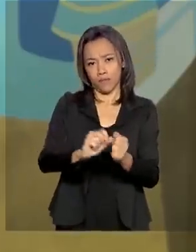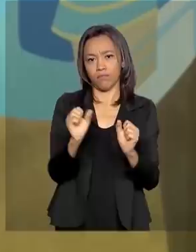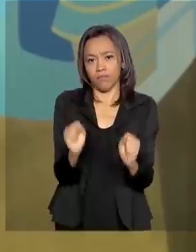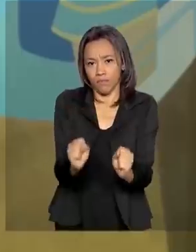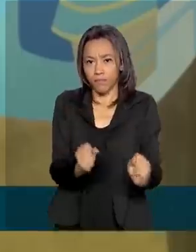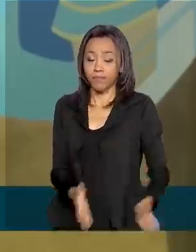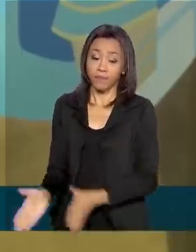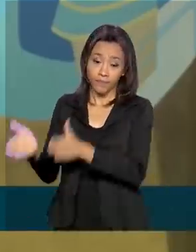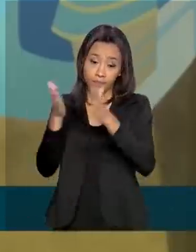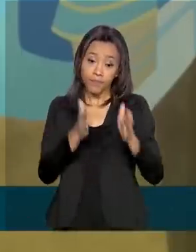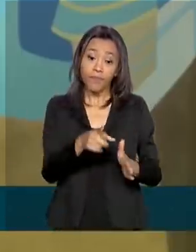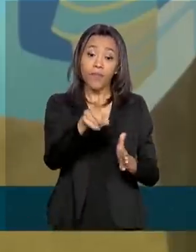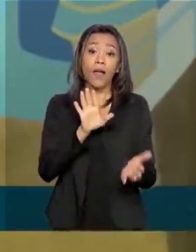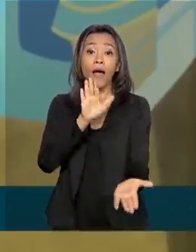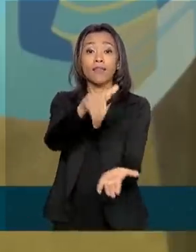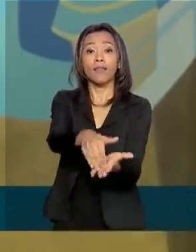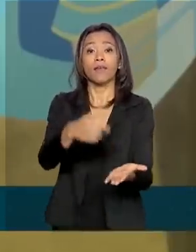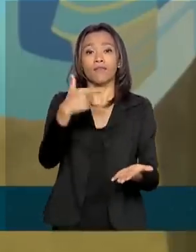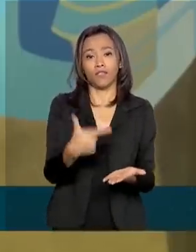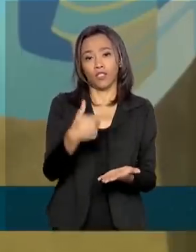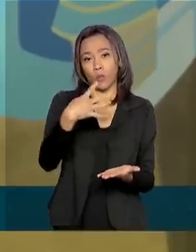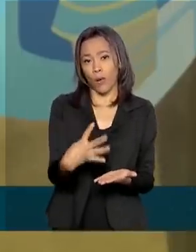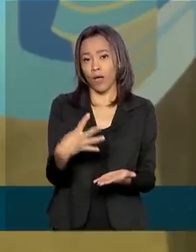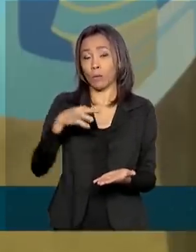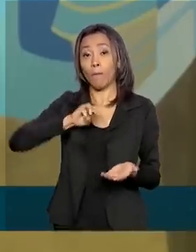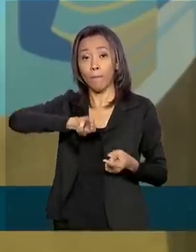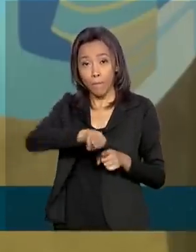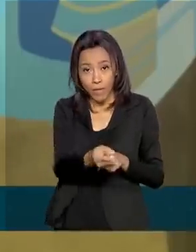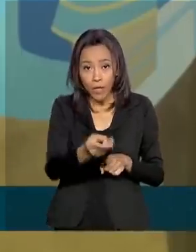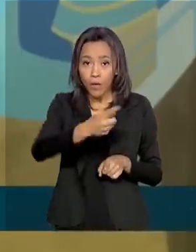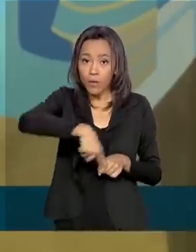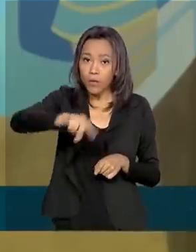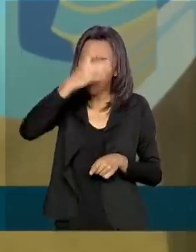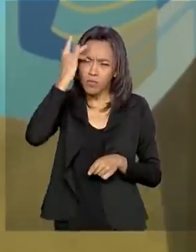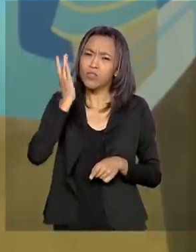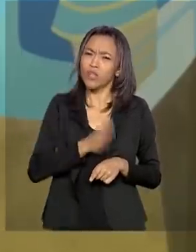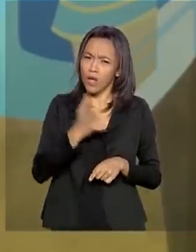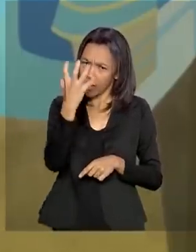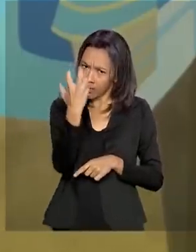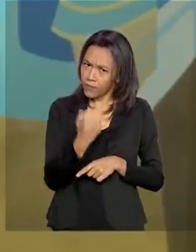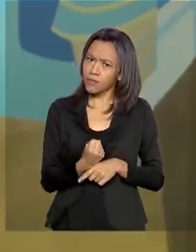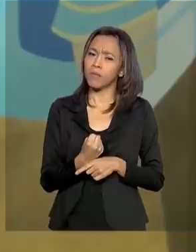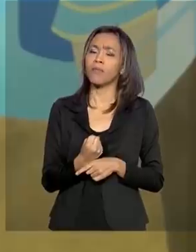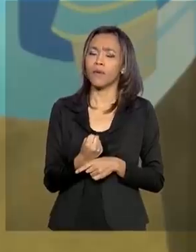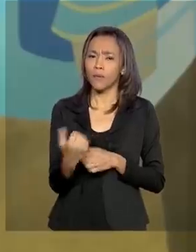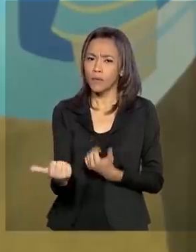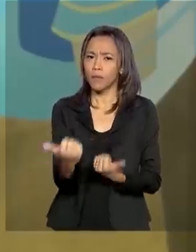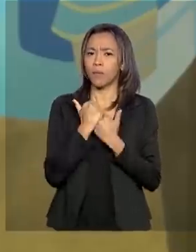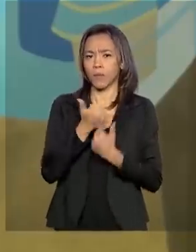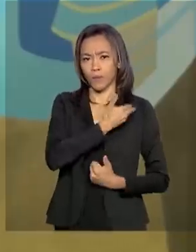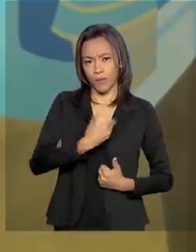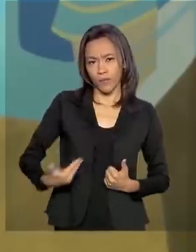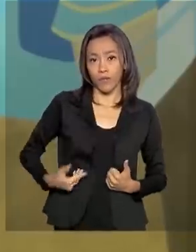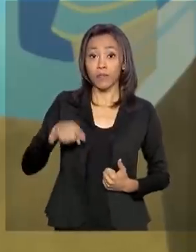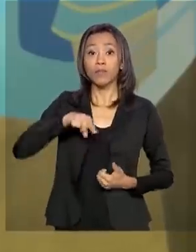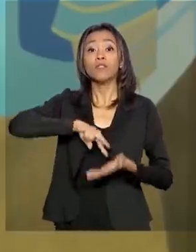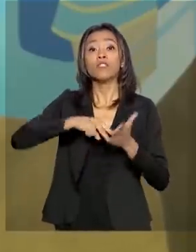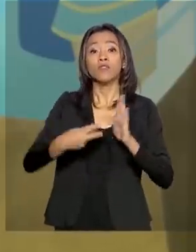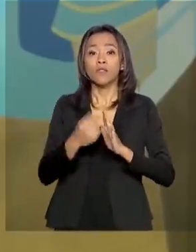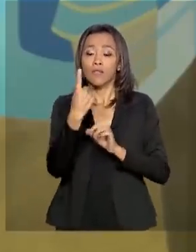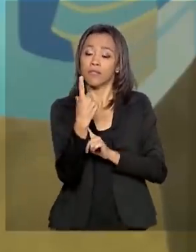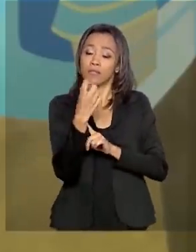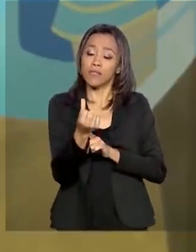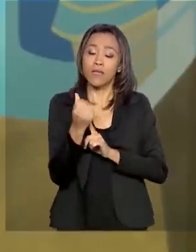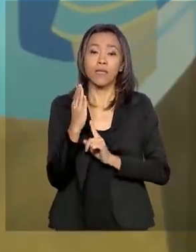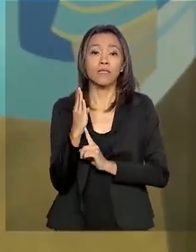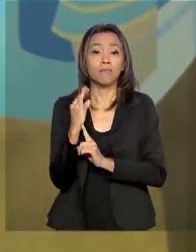-feira, mais de 24 milhões de brasileiros receberam o auxílio emergencial. Isso significa 16 bilhões